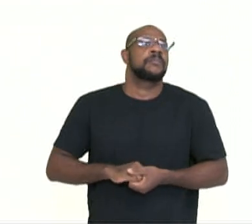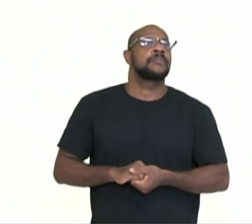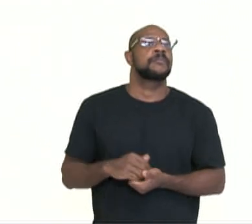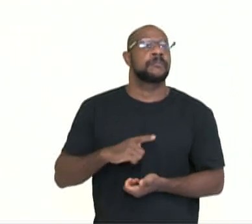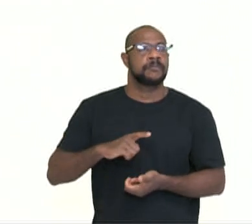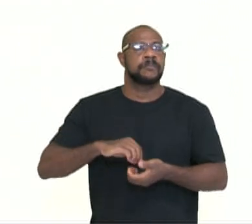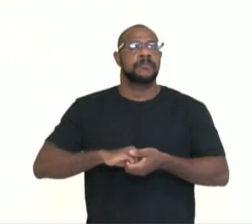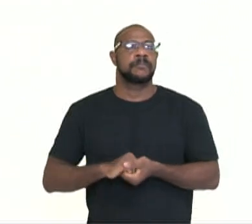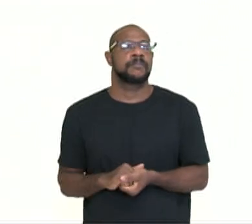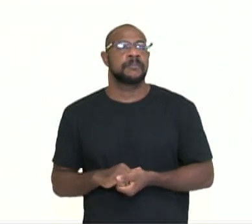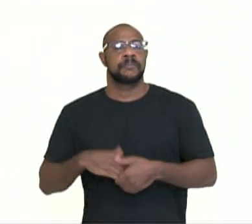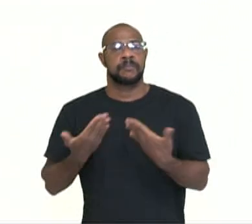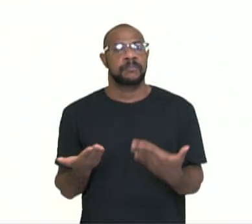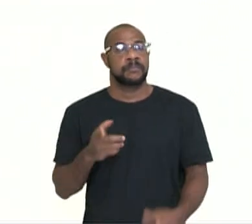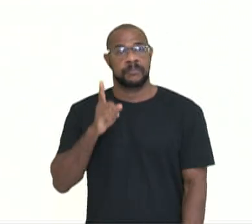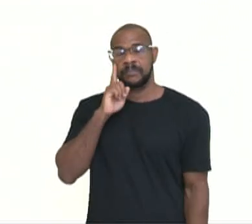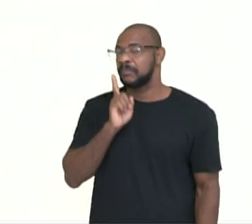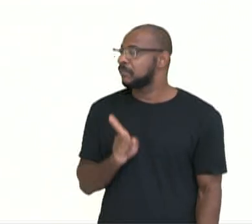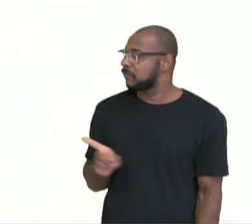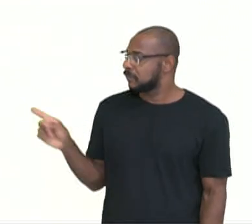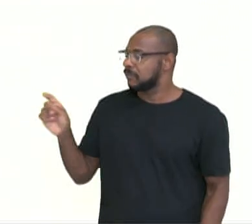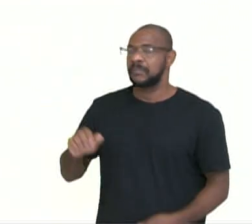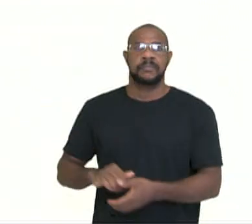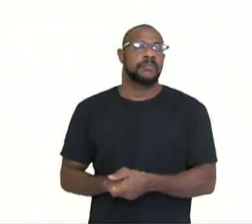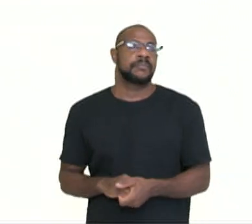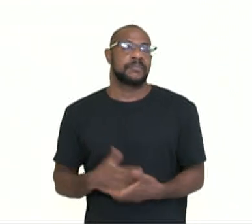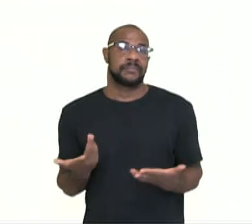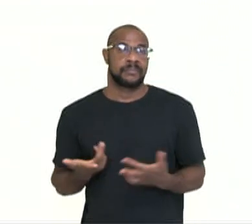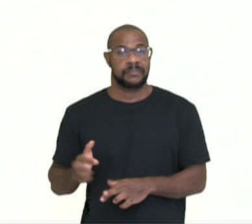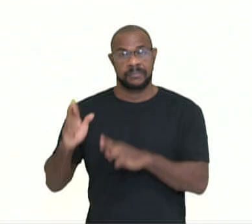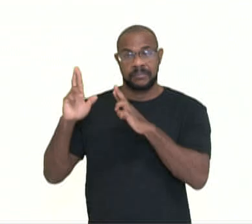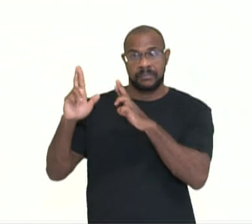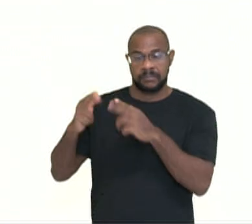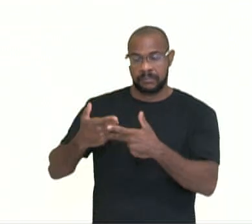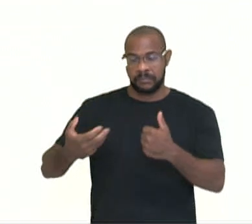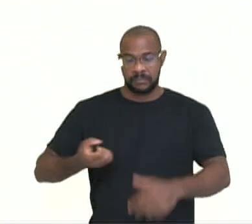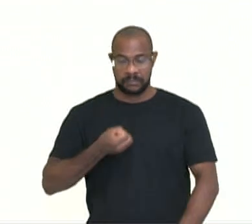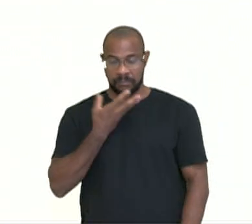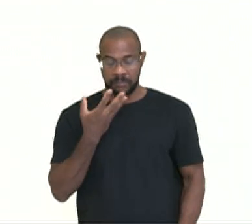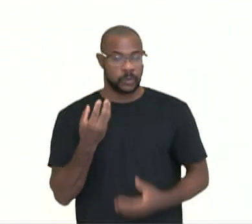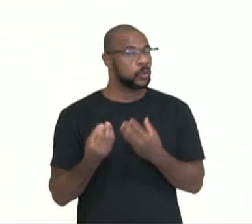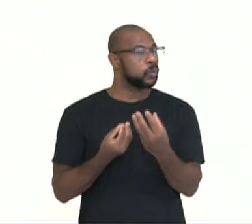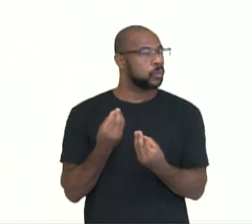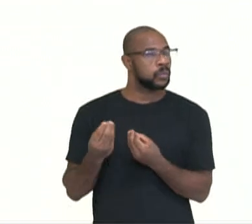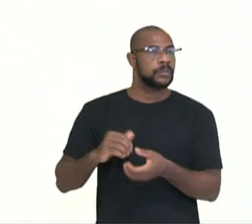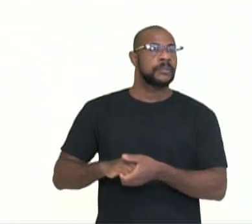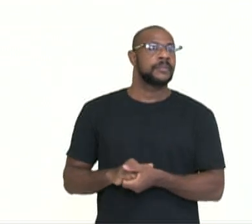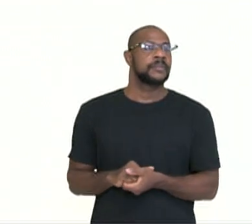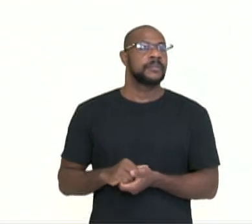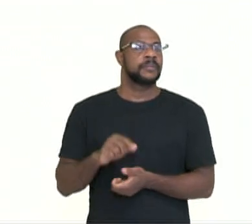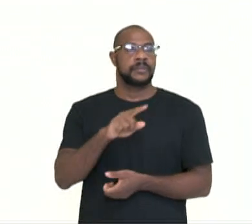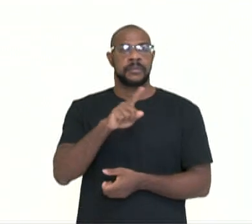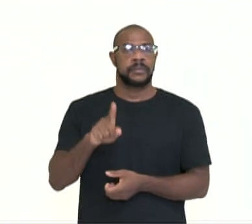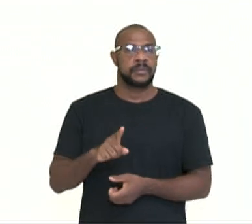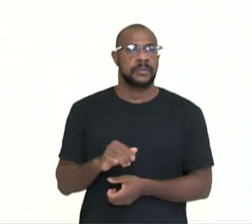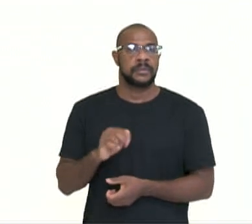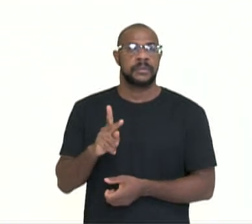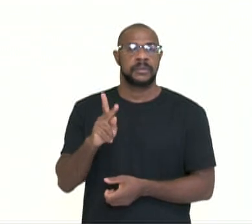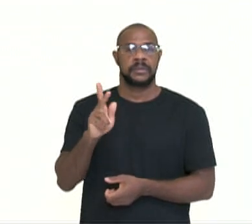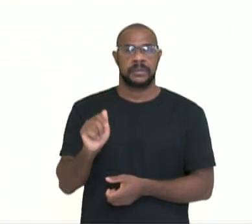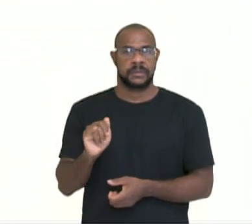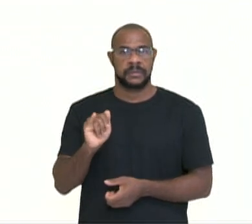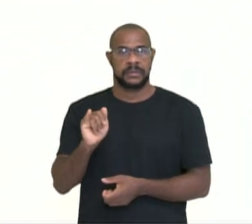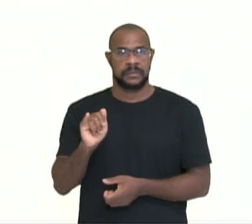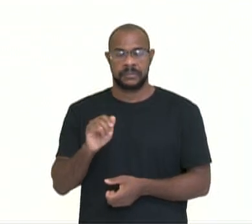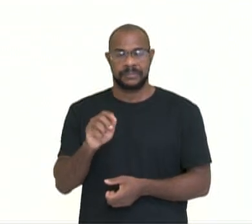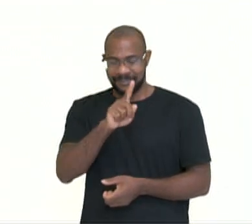Tem. E olha só, gente, agora uma esperança, uma coisa boa do vírus, vamos dizer assim. Zika inibe proliferação de células